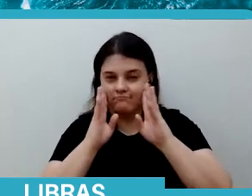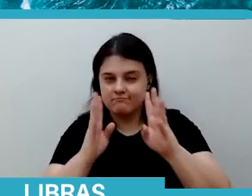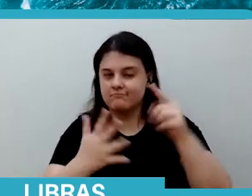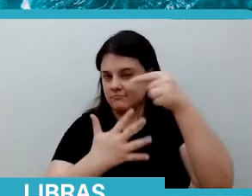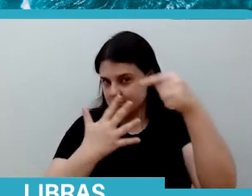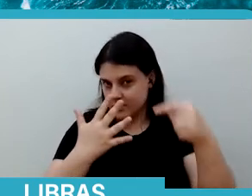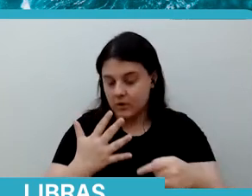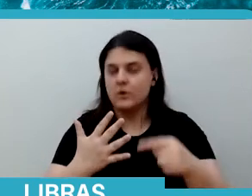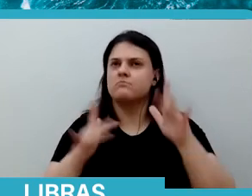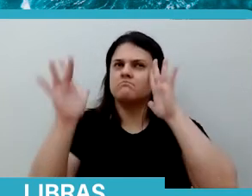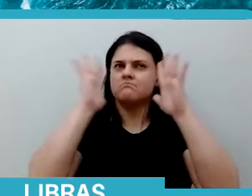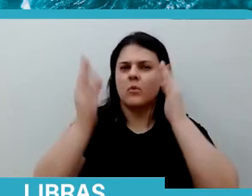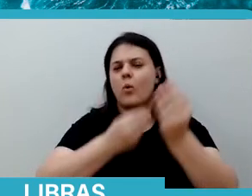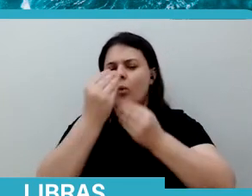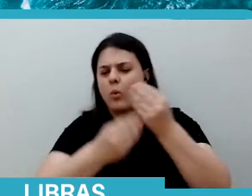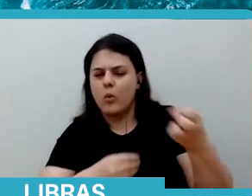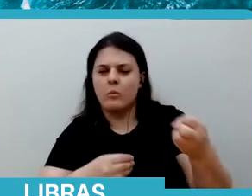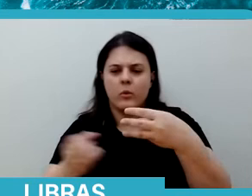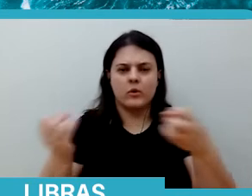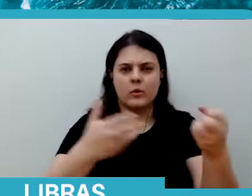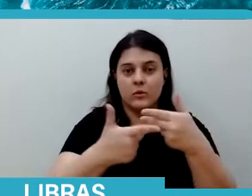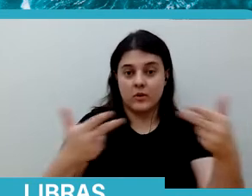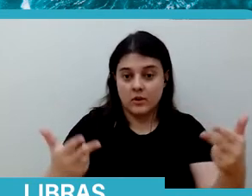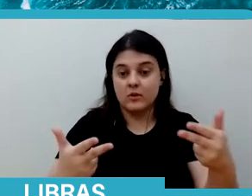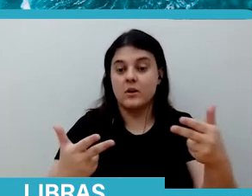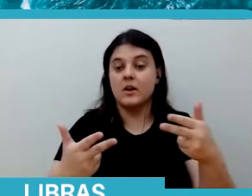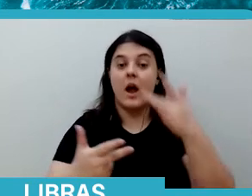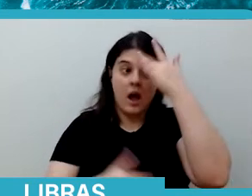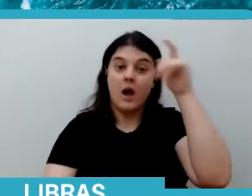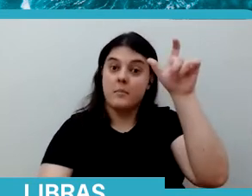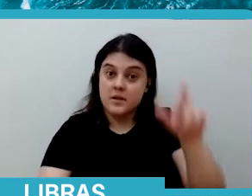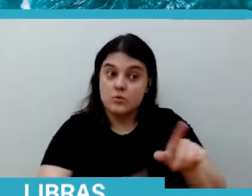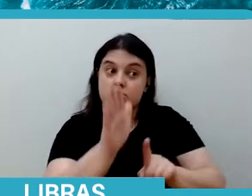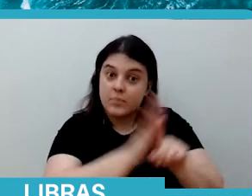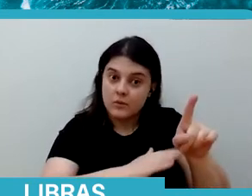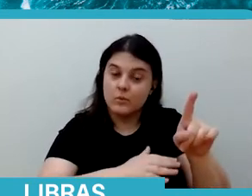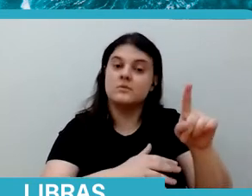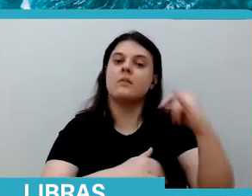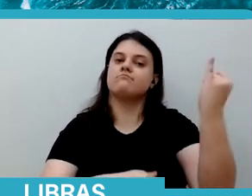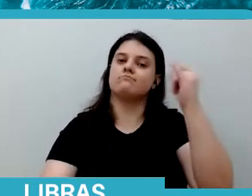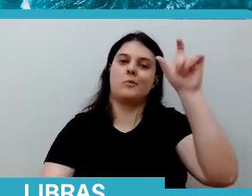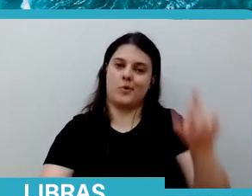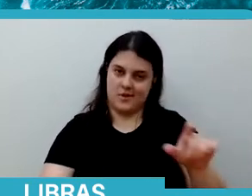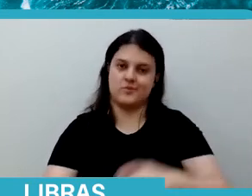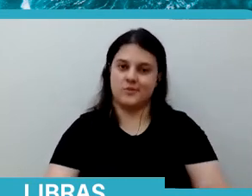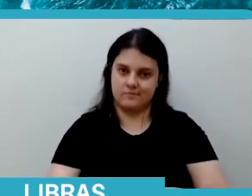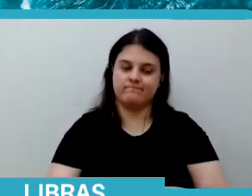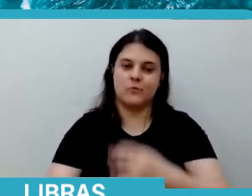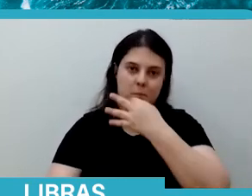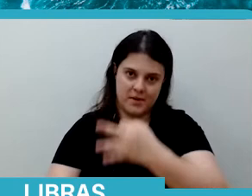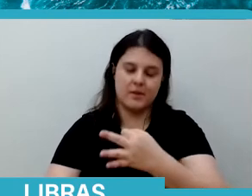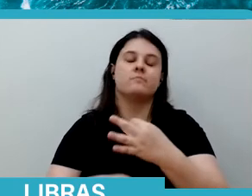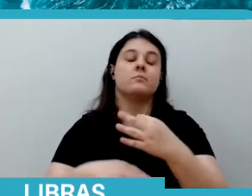questões nossas de inovação não considera essas pessoas isso é muito sério né então a gente